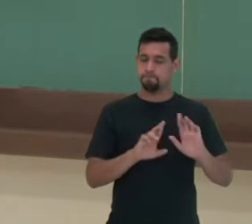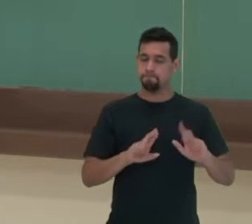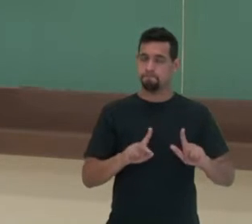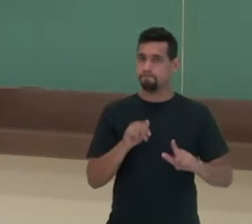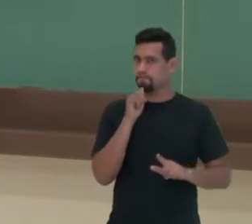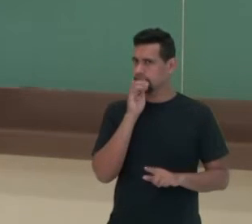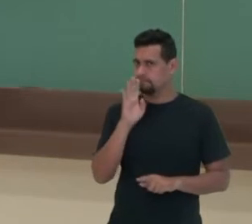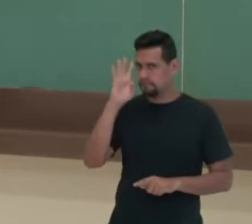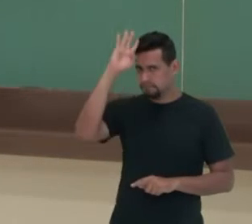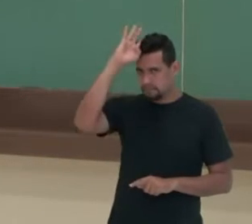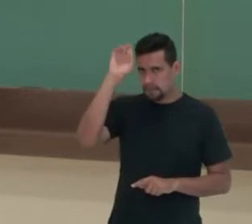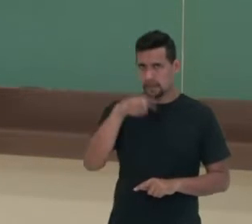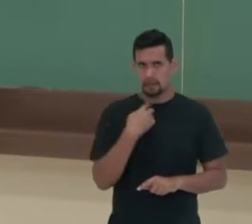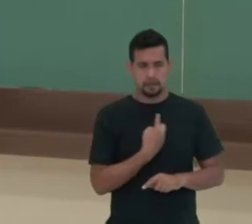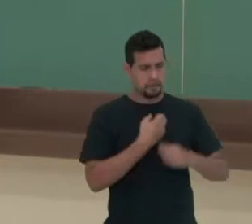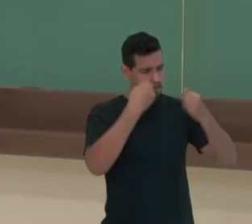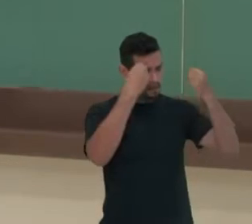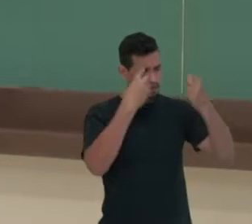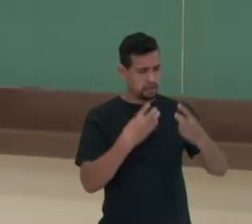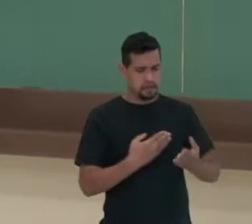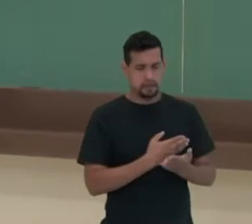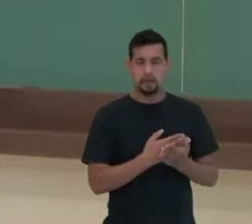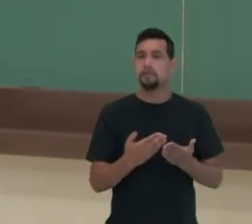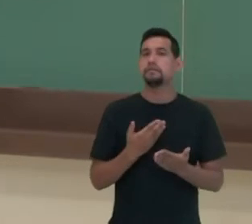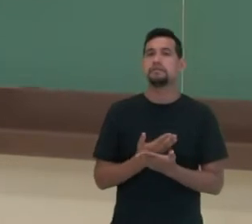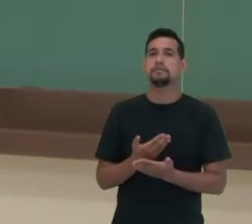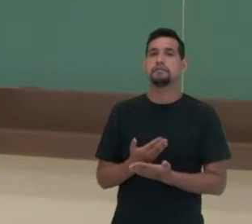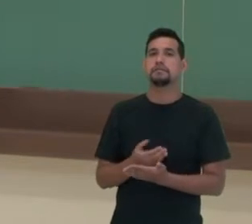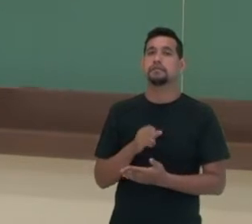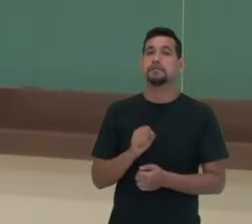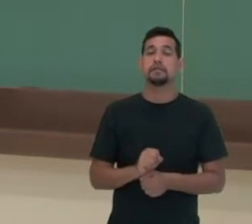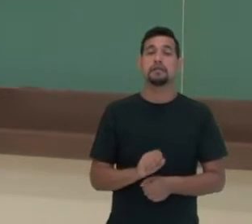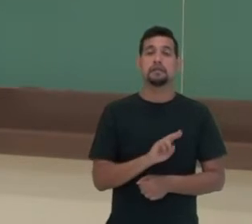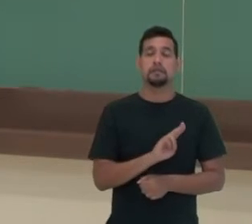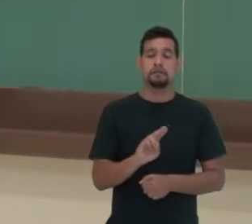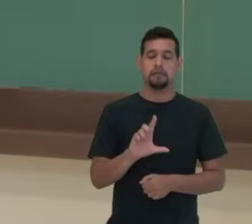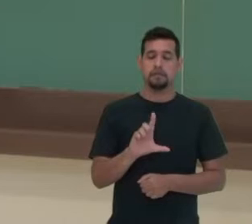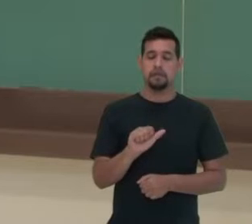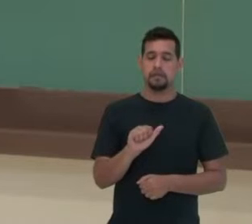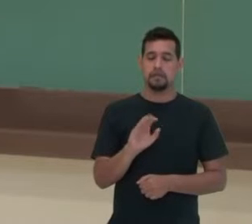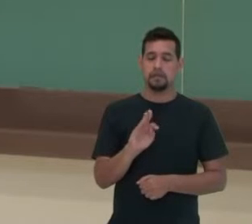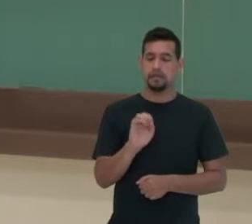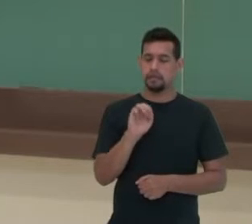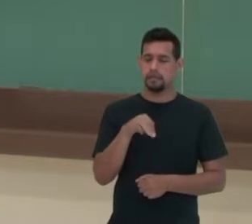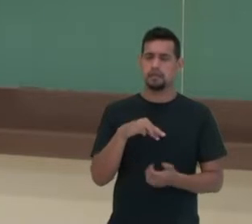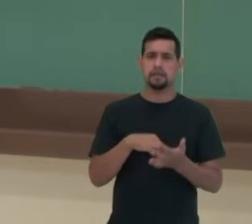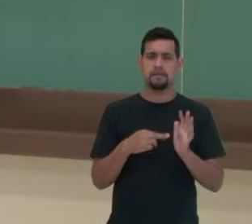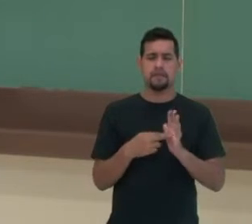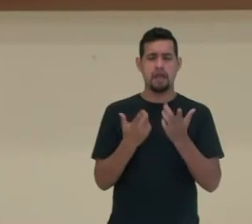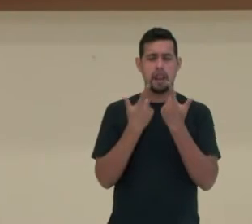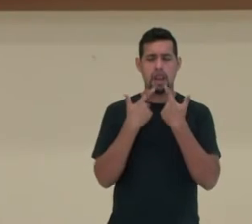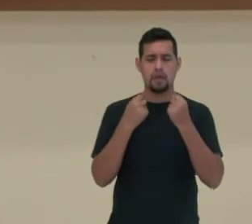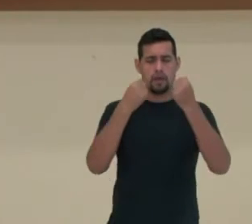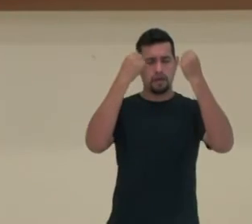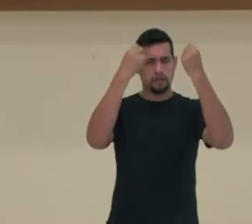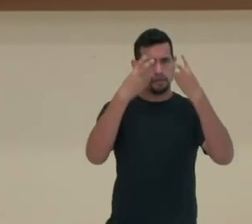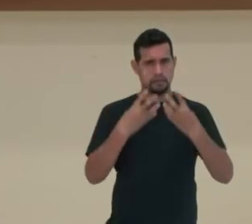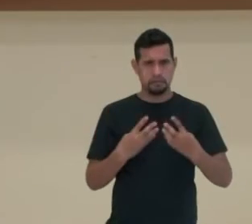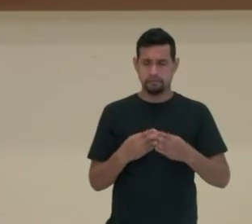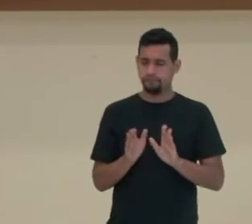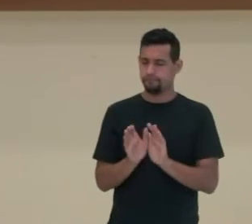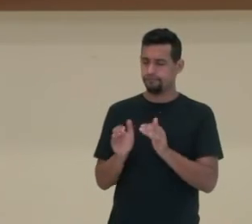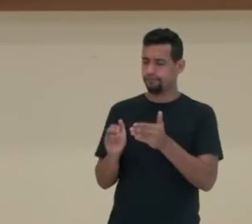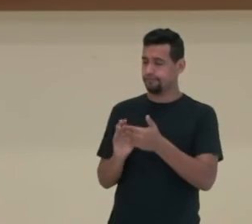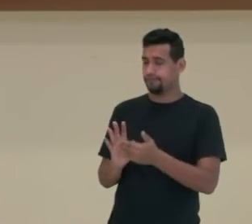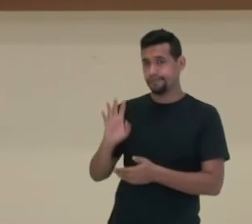romano, nós então comentamos no início desta aula, inclusive, o latim era a língua falada no Império